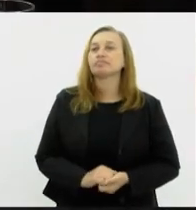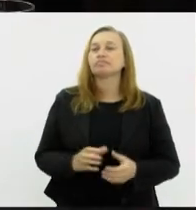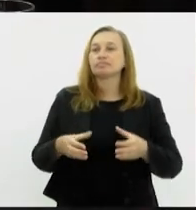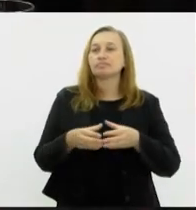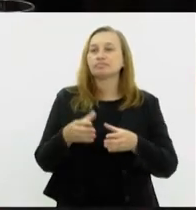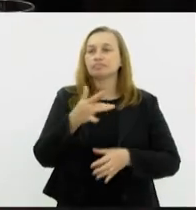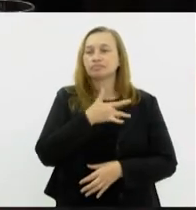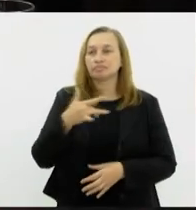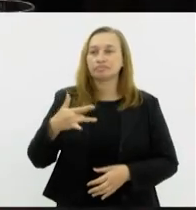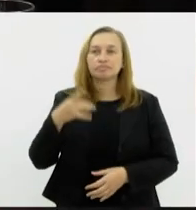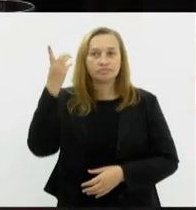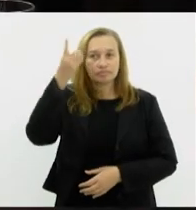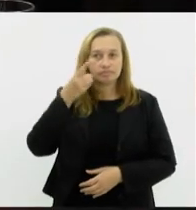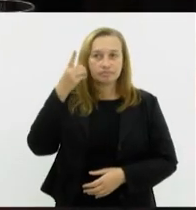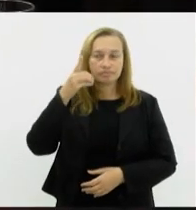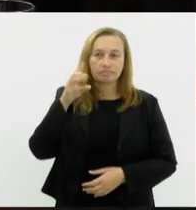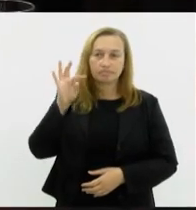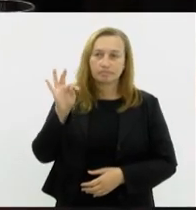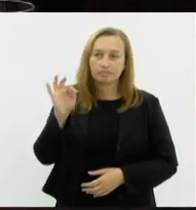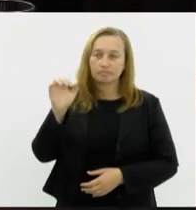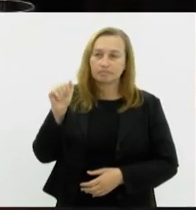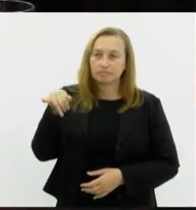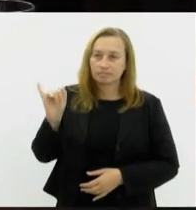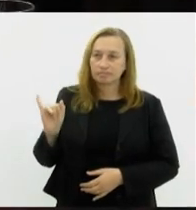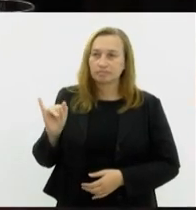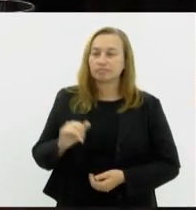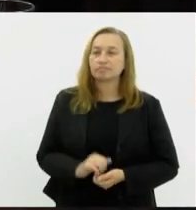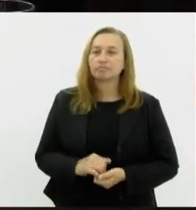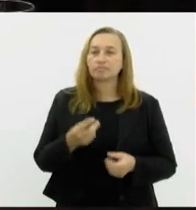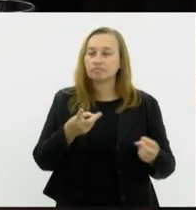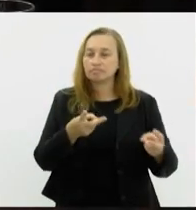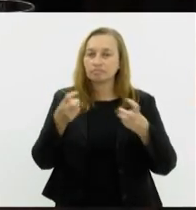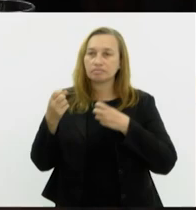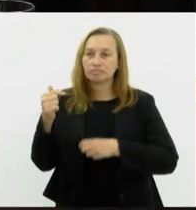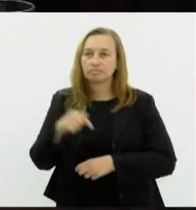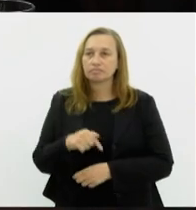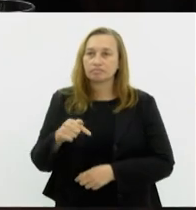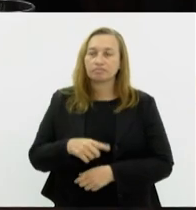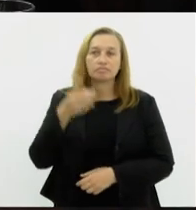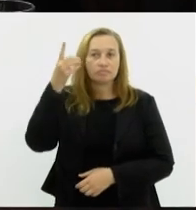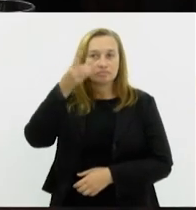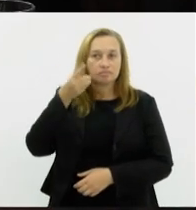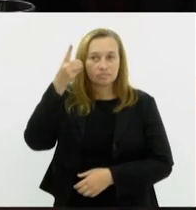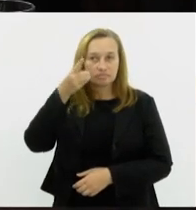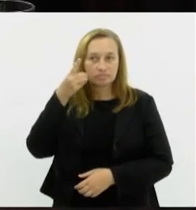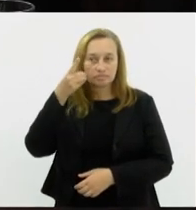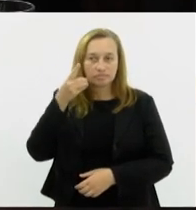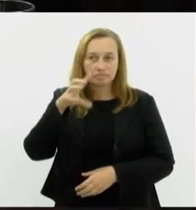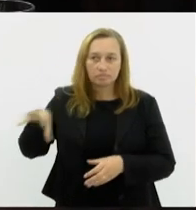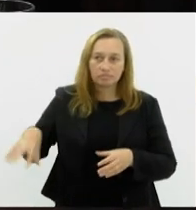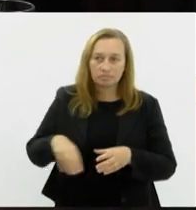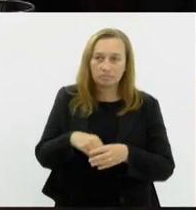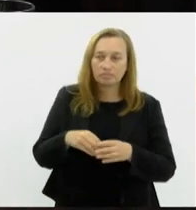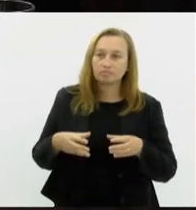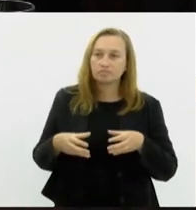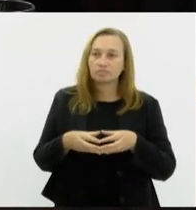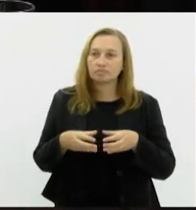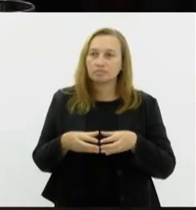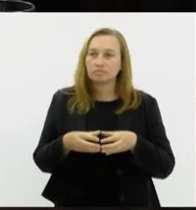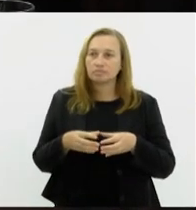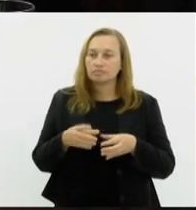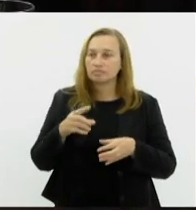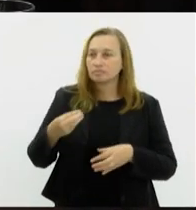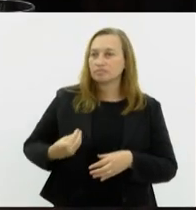Comissão de Saúde, o deputado Tandy Vieira. Eu observei aqui que os deputados que integram a comissão não